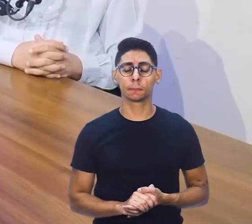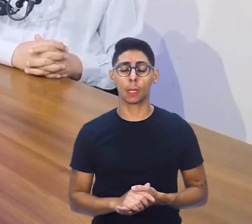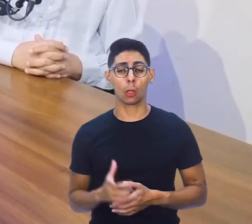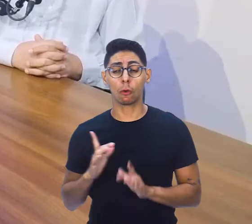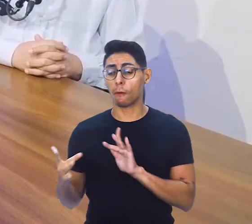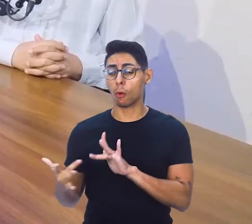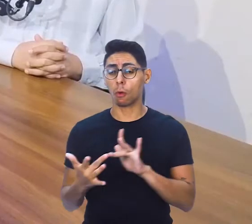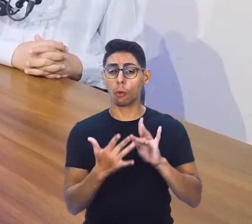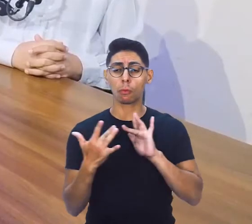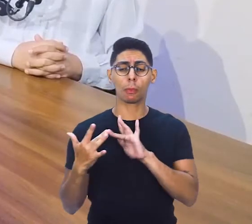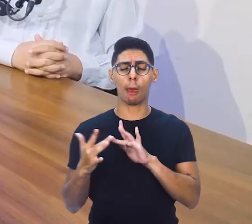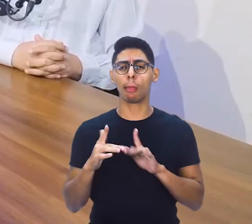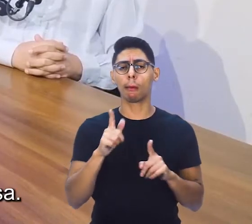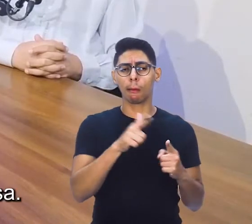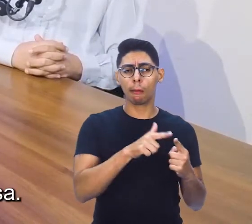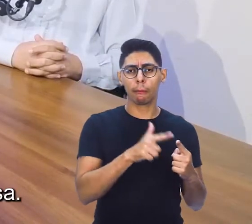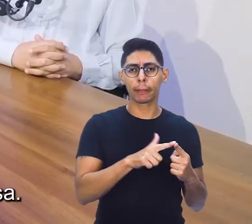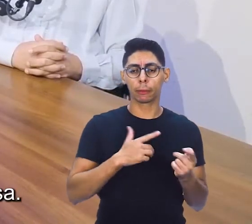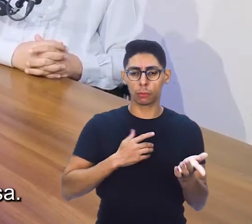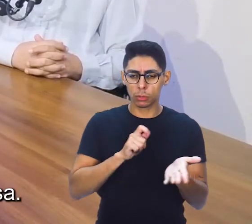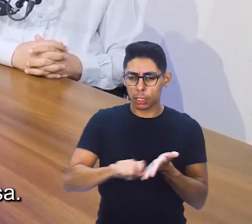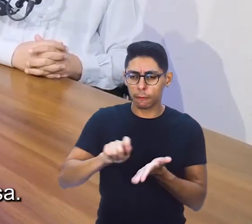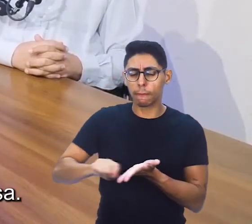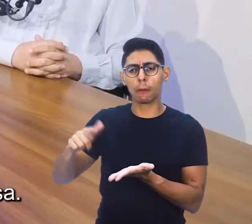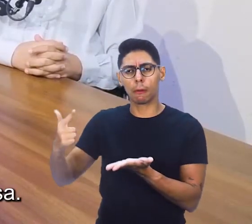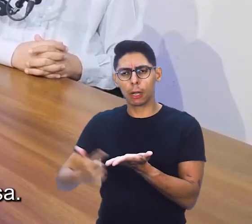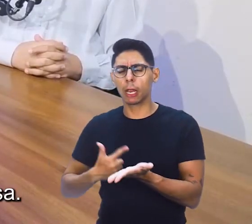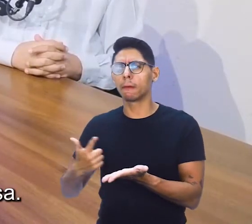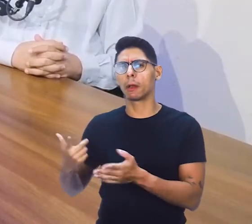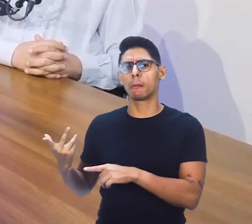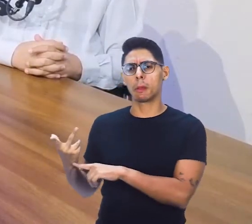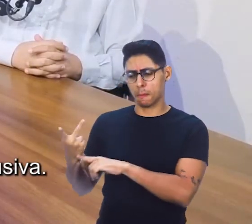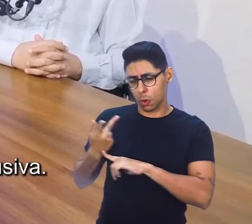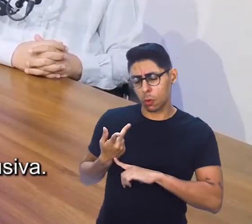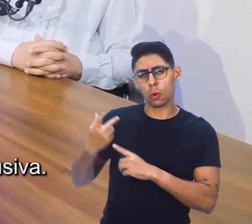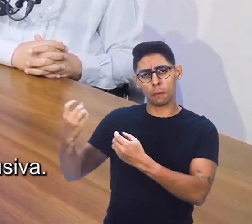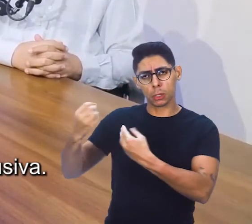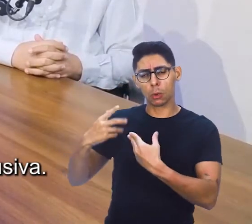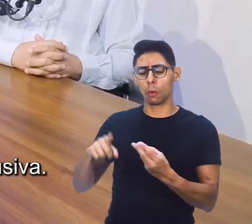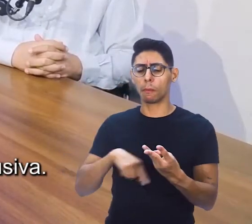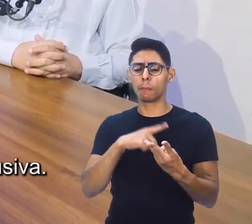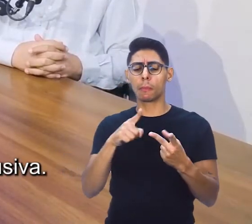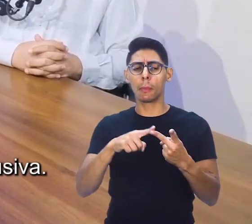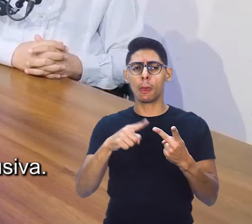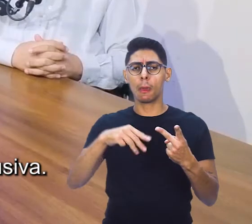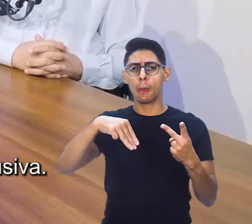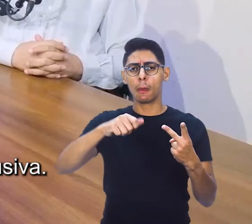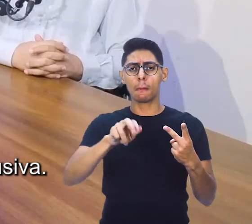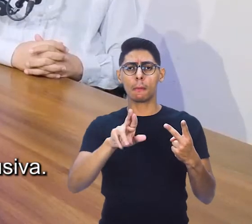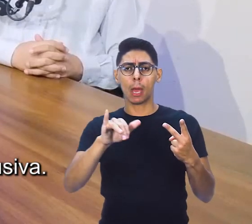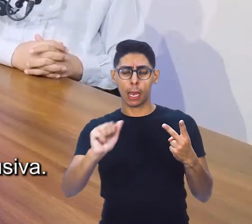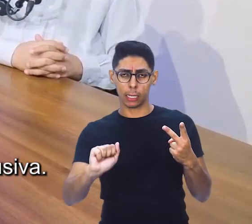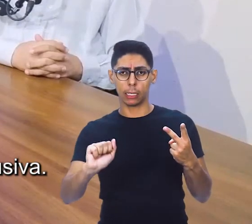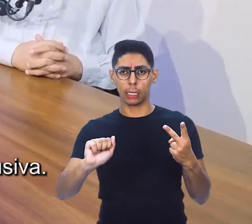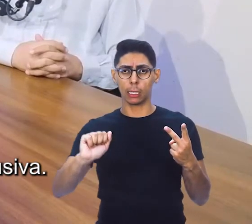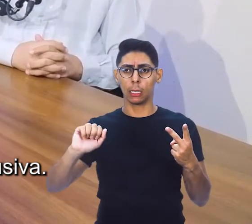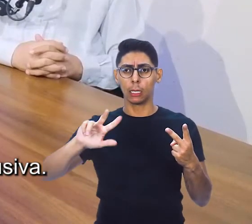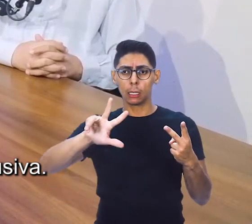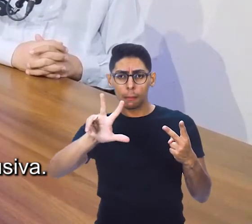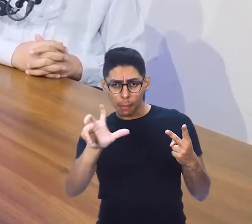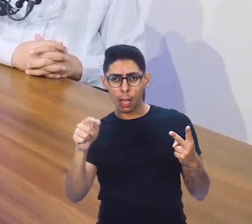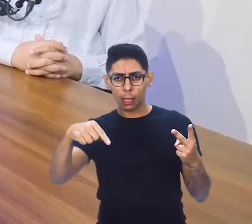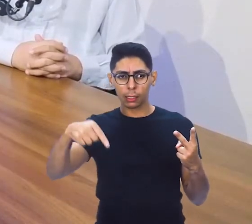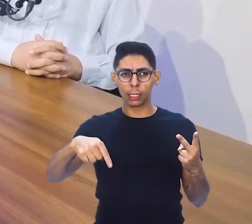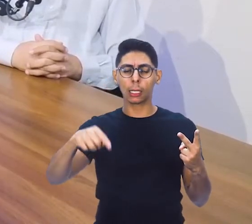muito contato com o Romeu quando eu lancei meu livro, ele me procurou, me ensinou muita coisa. Maria Tereza Mantuan, de Educação Inclusiva. Já esteve com a